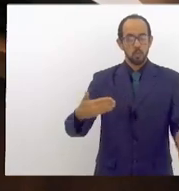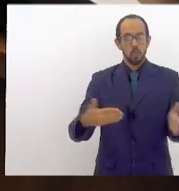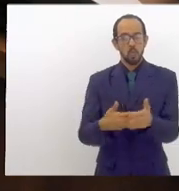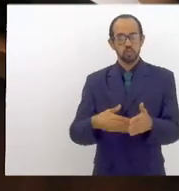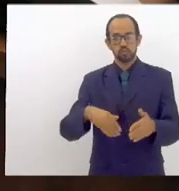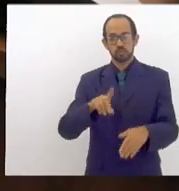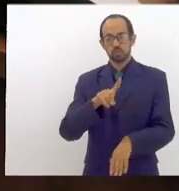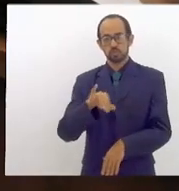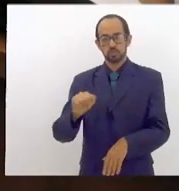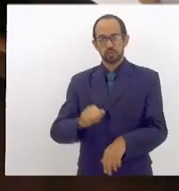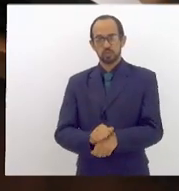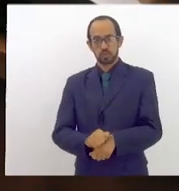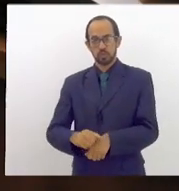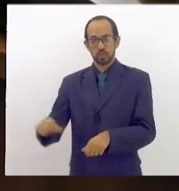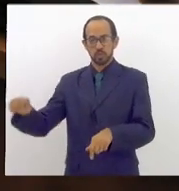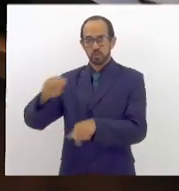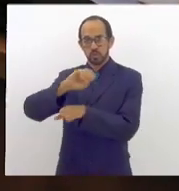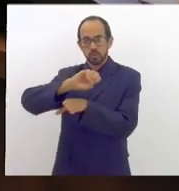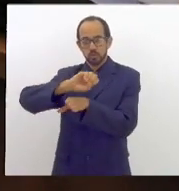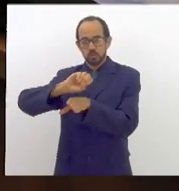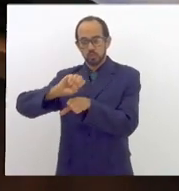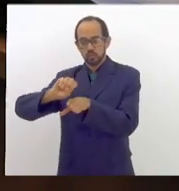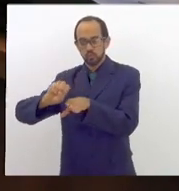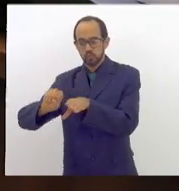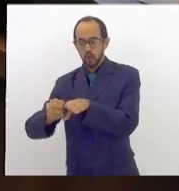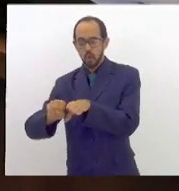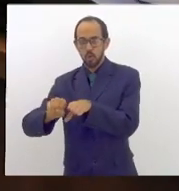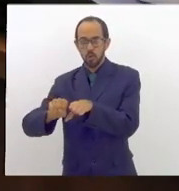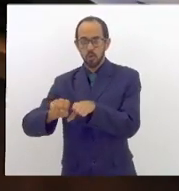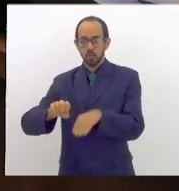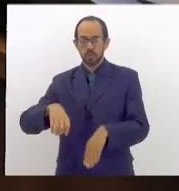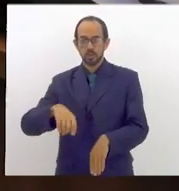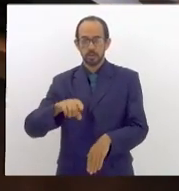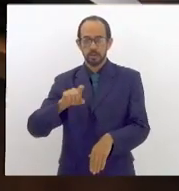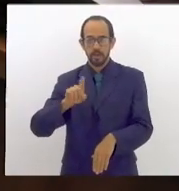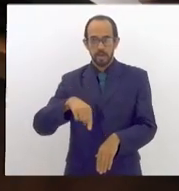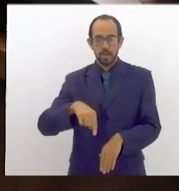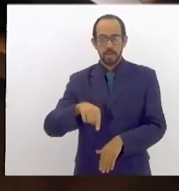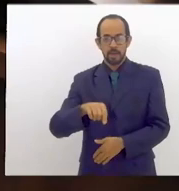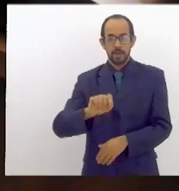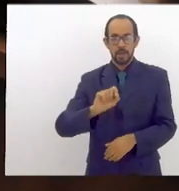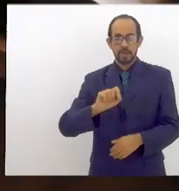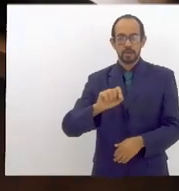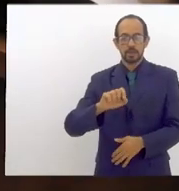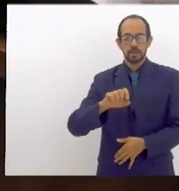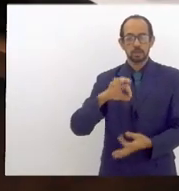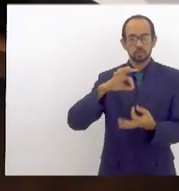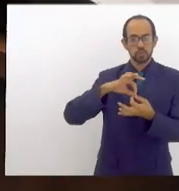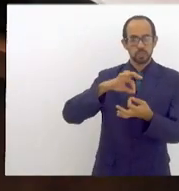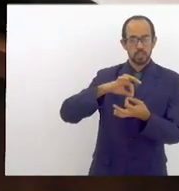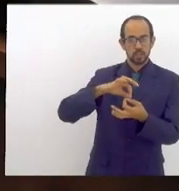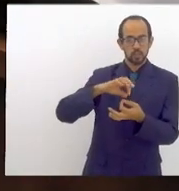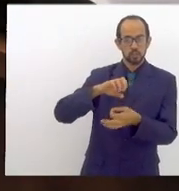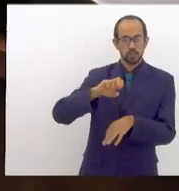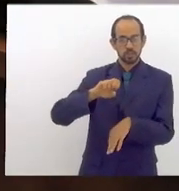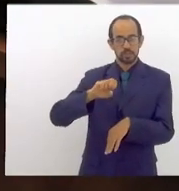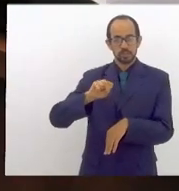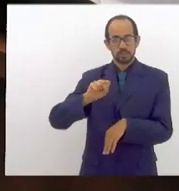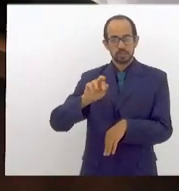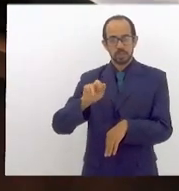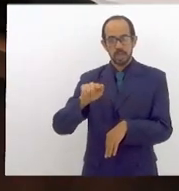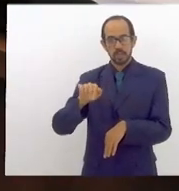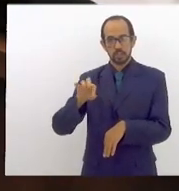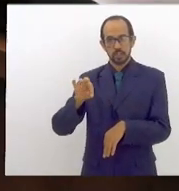que o sol está no signo de sagitário porque amanhã ele já estará